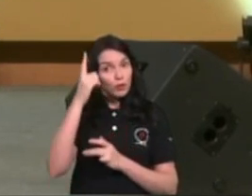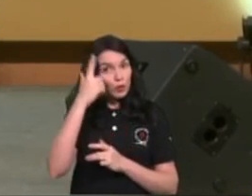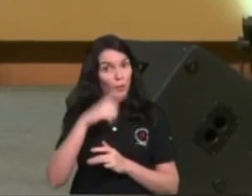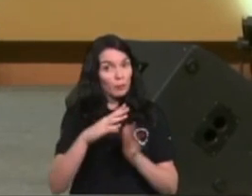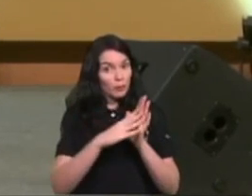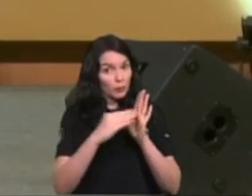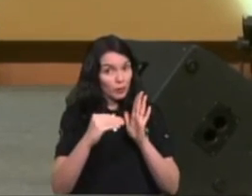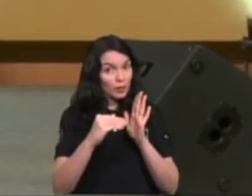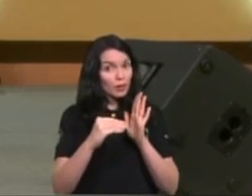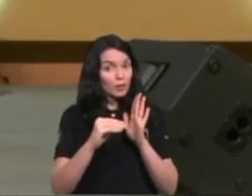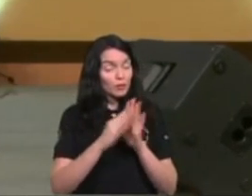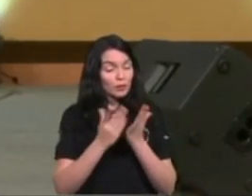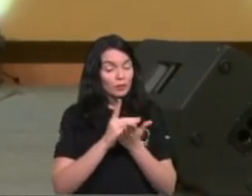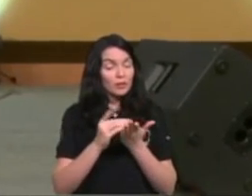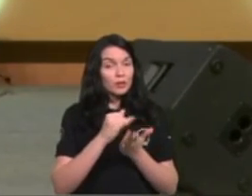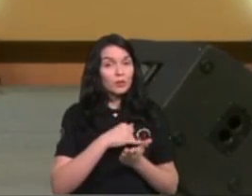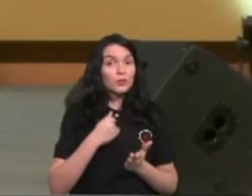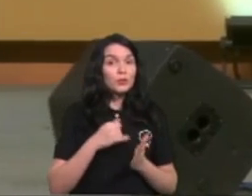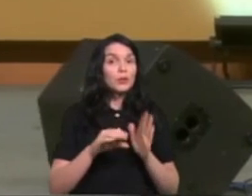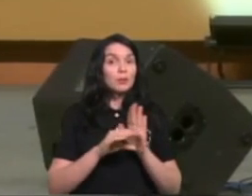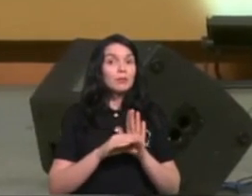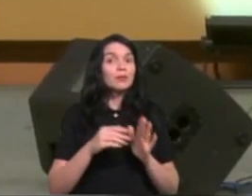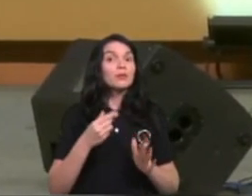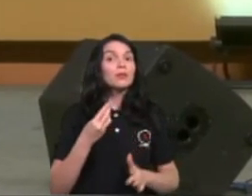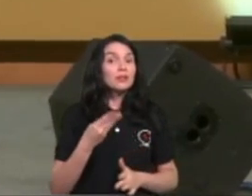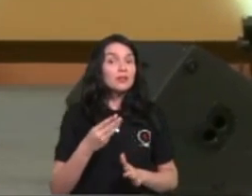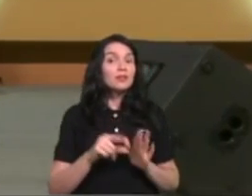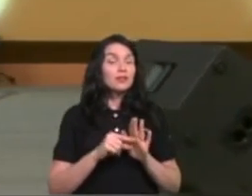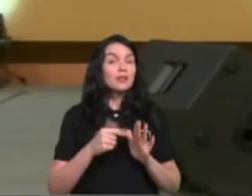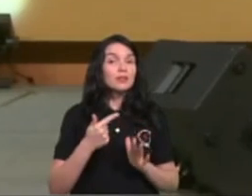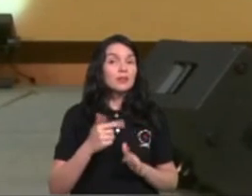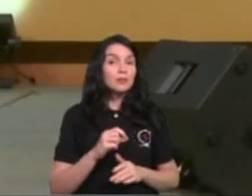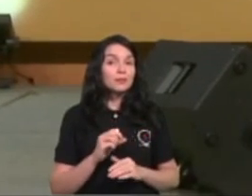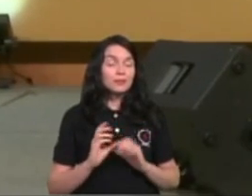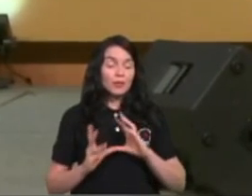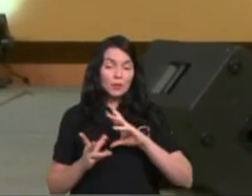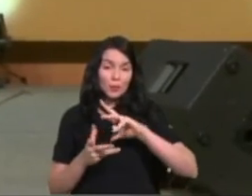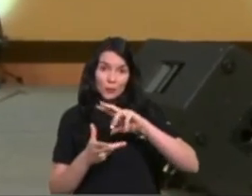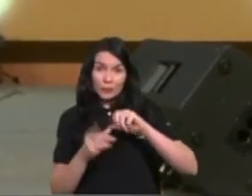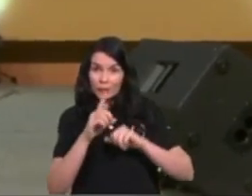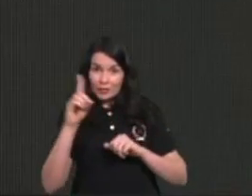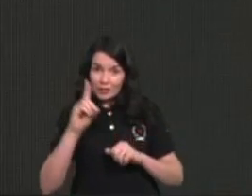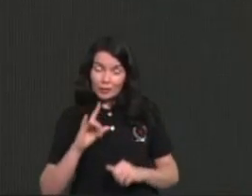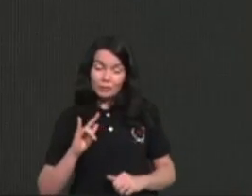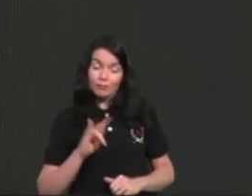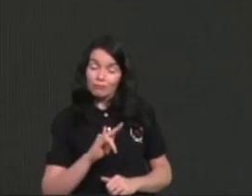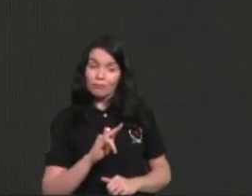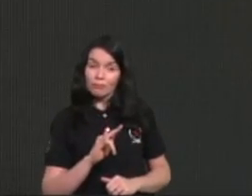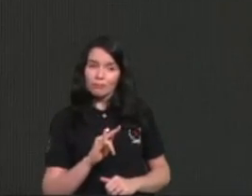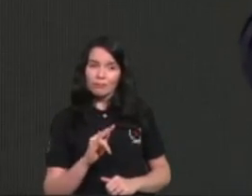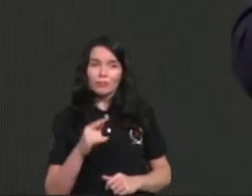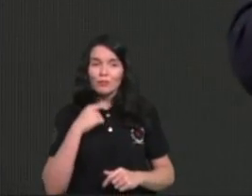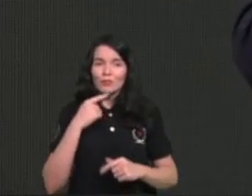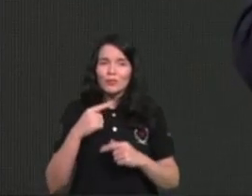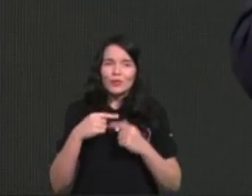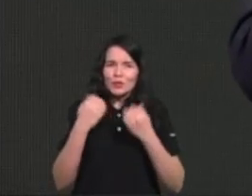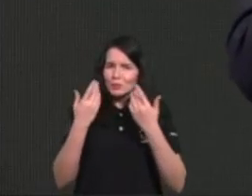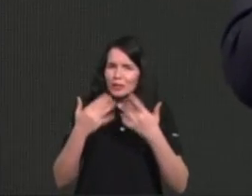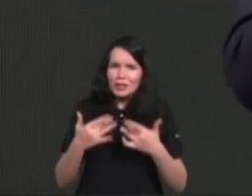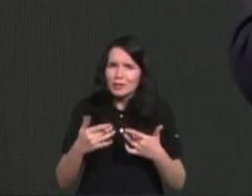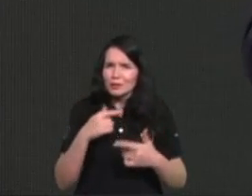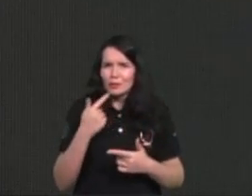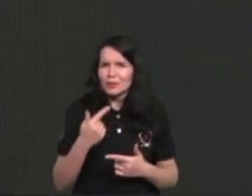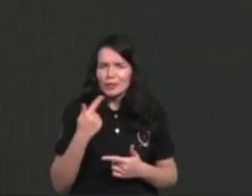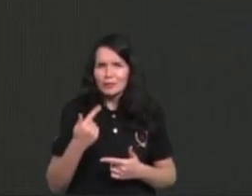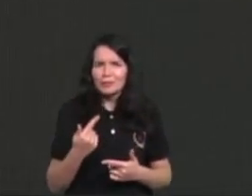aí o repita o texto Áureo da Bíblia de João 3:16 Porque Deus amou o mundo de tal maneira não tem explicação não tem medida